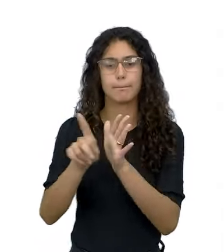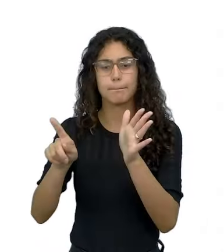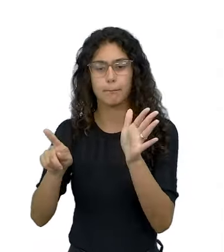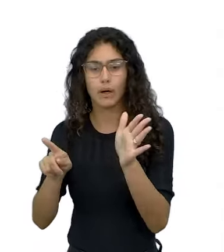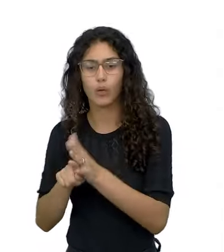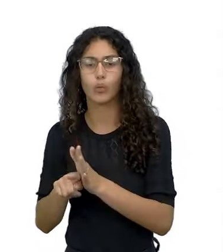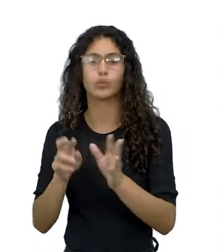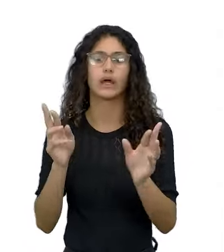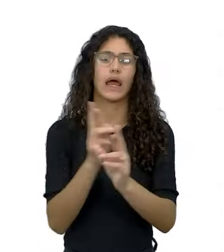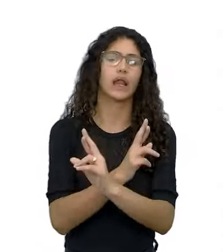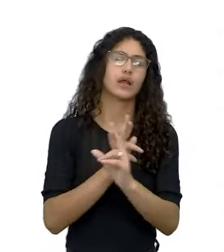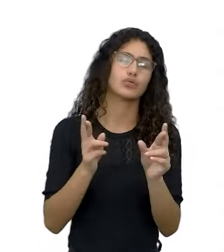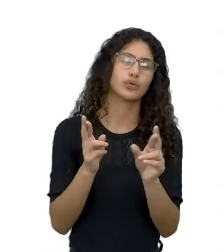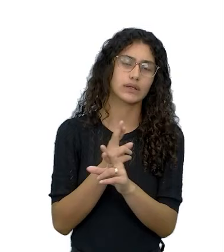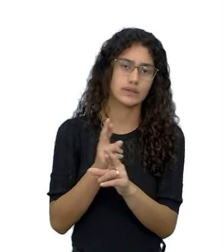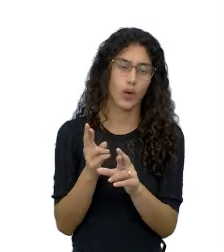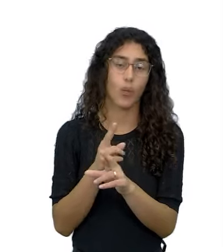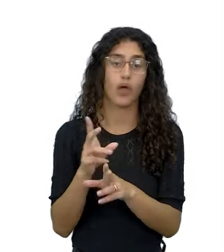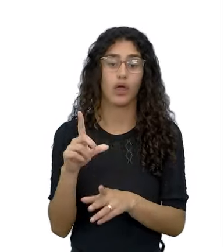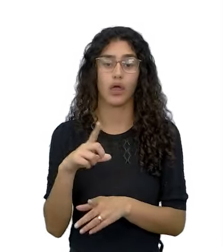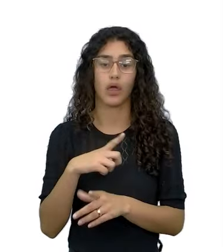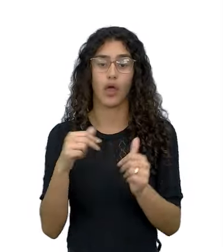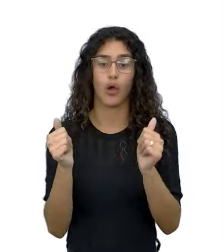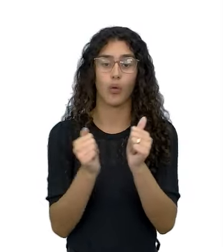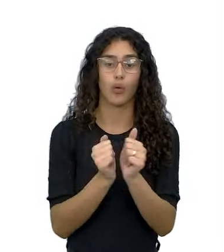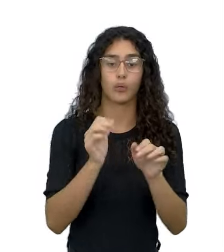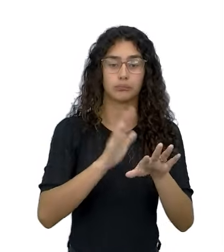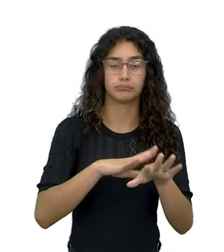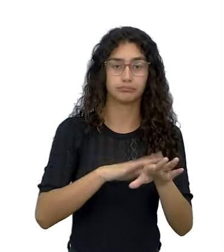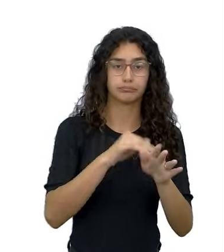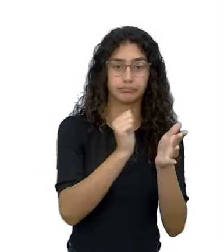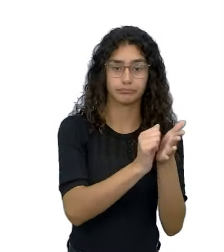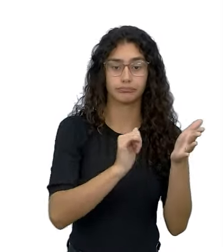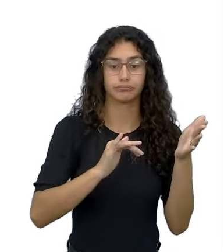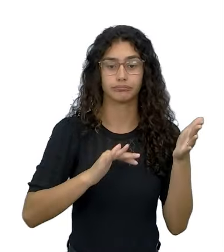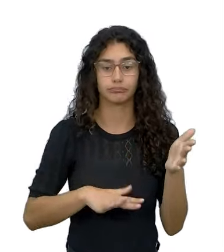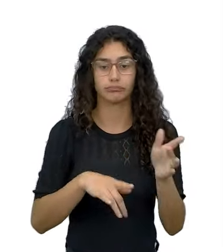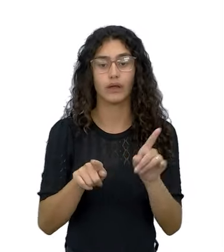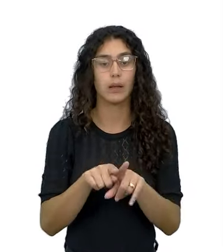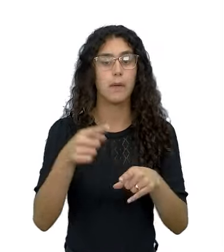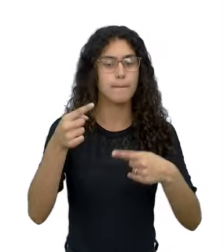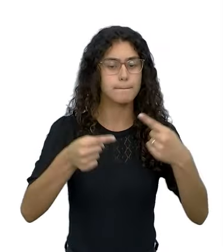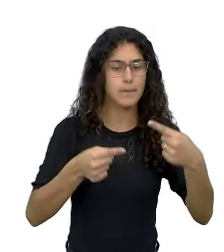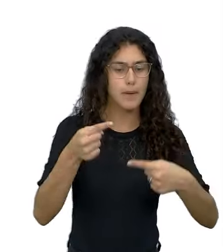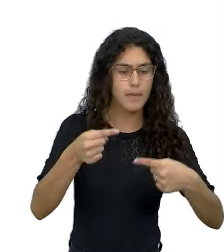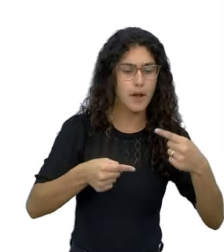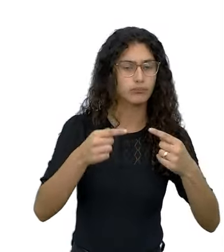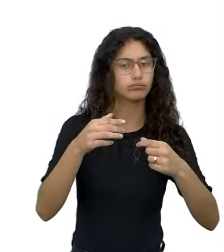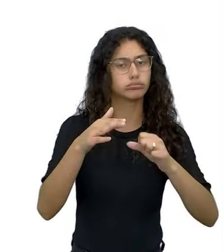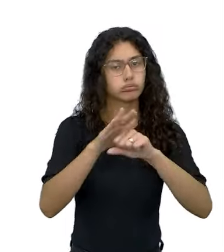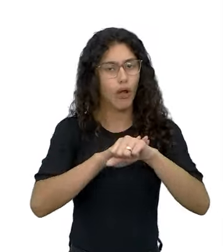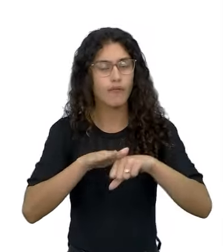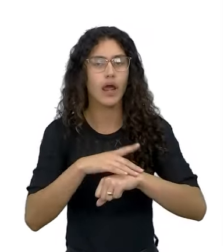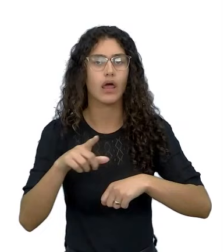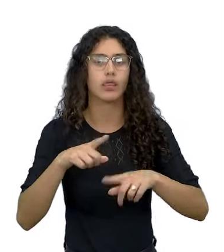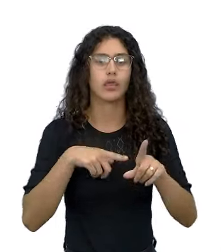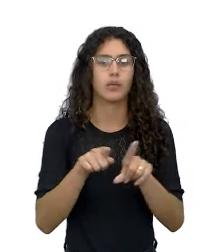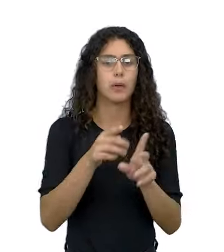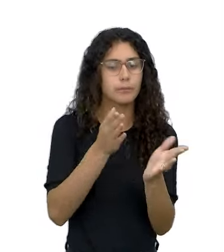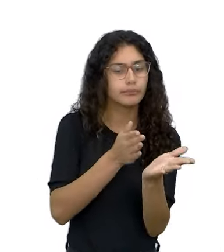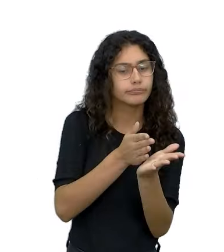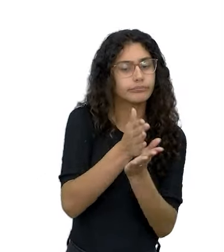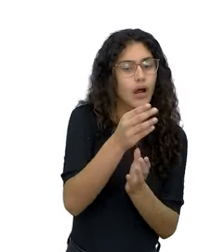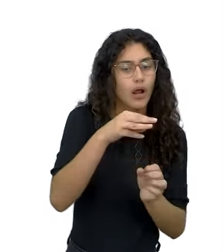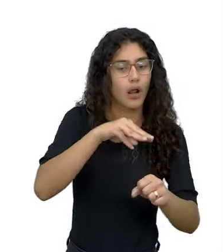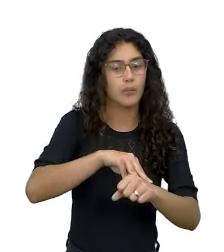a socialização, então, desses exercícios, dessas atividades, e discussão acerca aí desse caminho que vai ser percorrido,